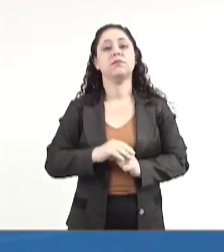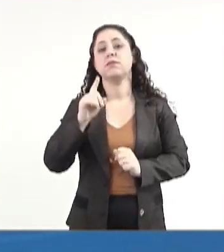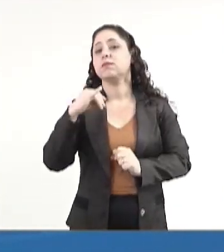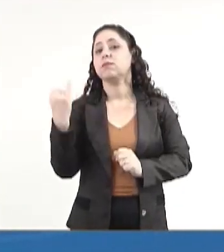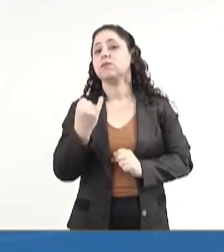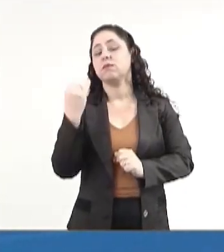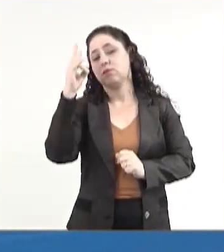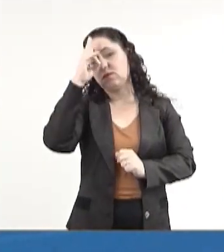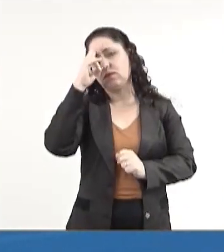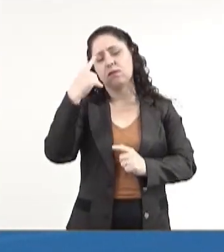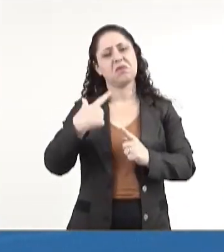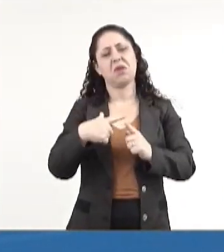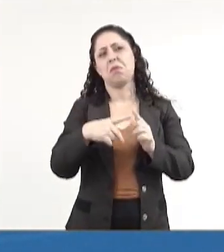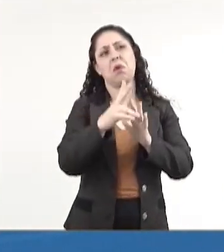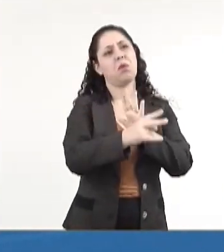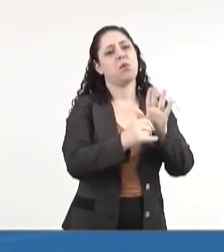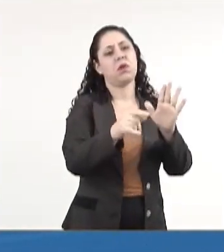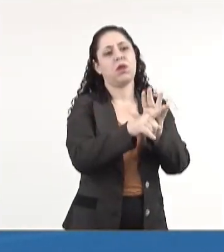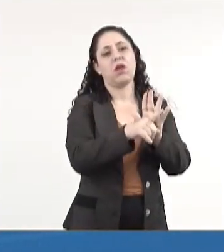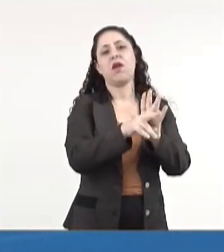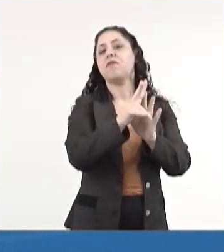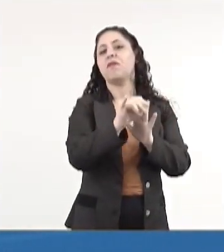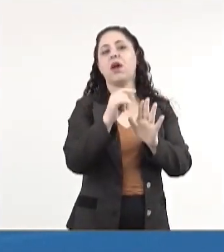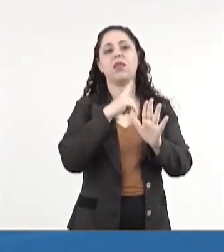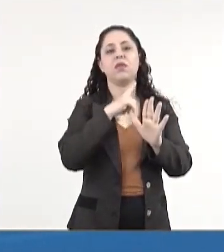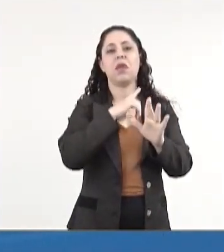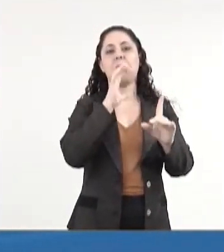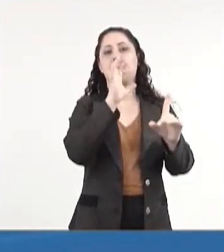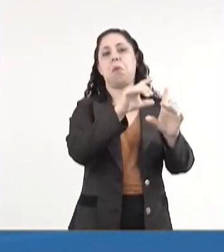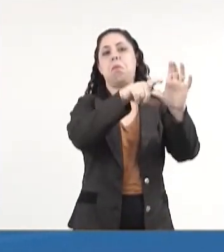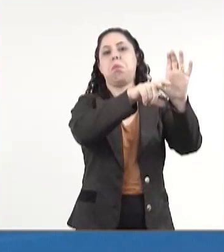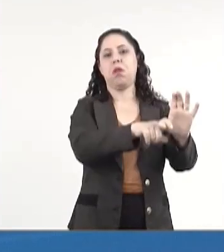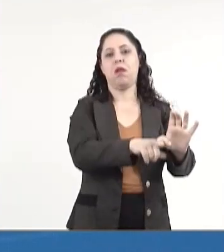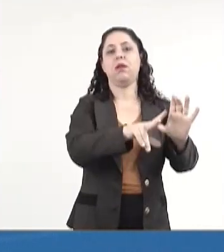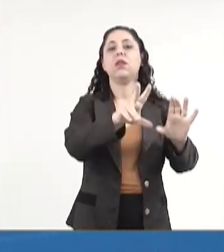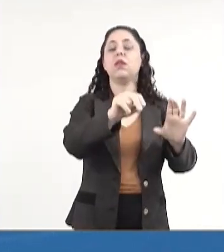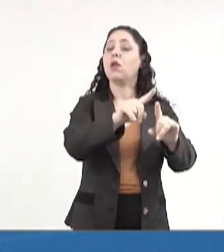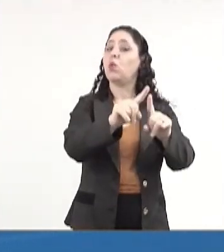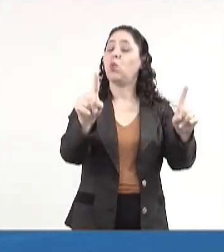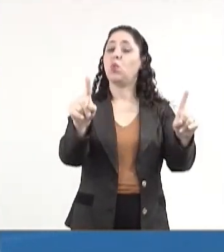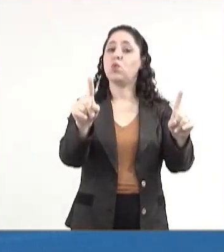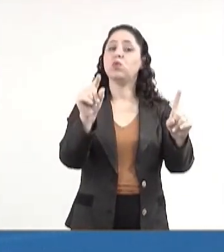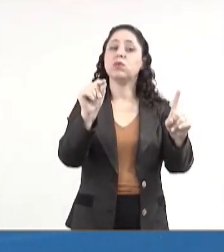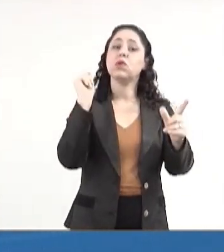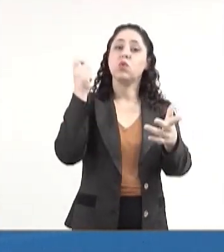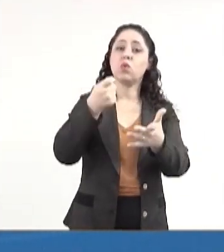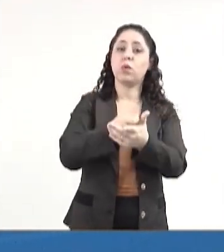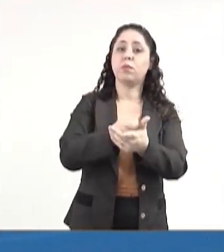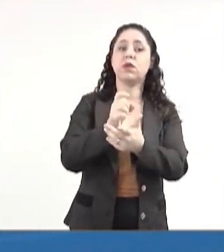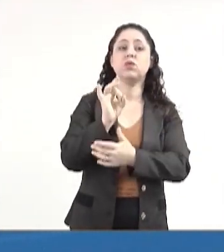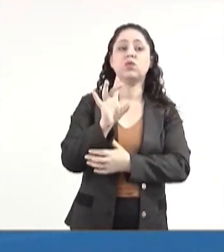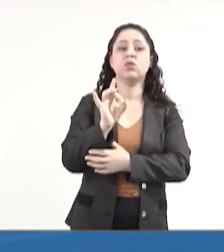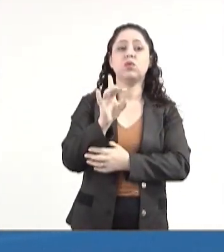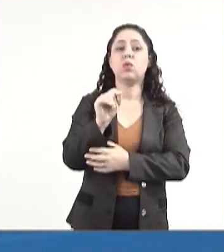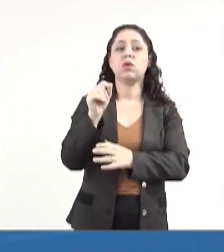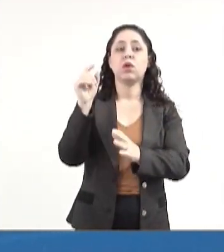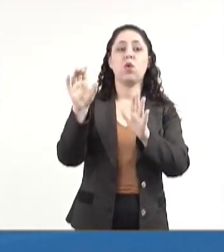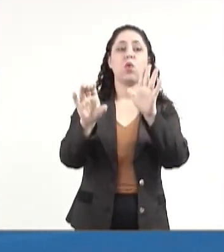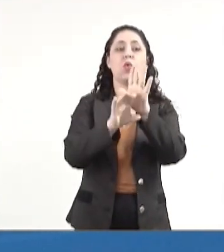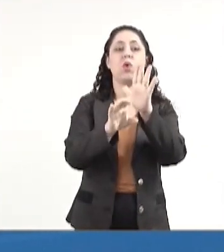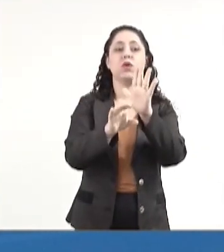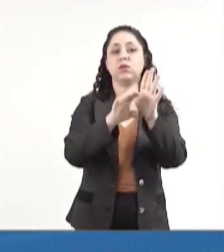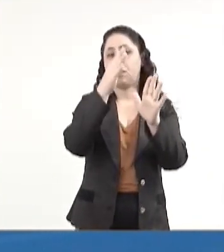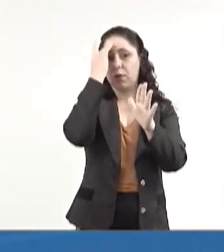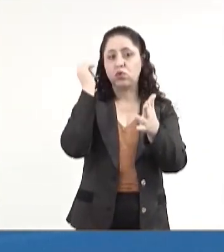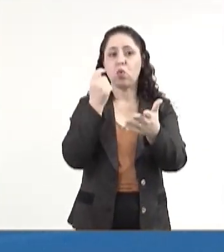ainda, presidente, que não é uma questão de um projeto que vá ter algum impacto financeiro. Na verdade, nós estamos cumprindo aqui o Código